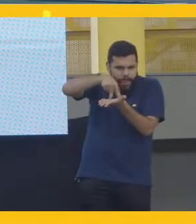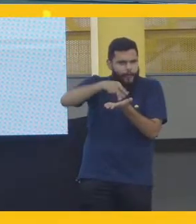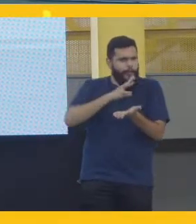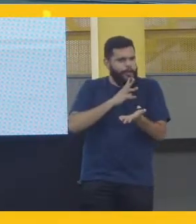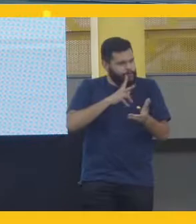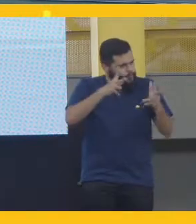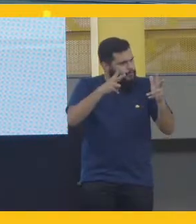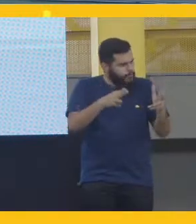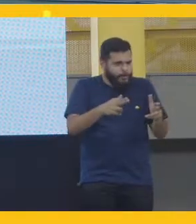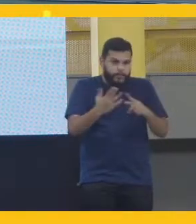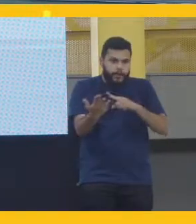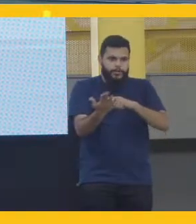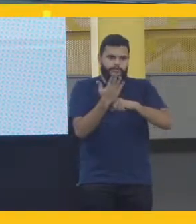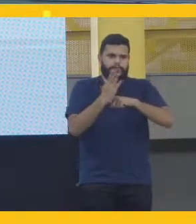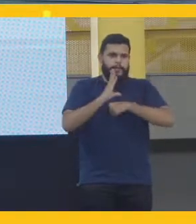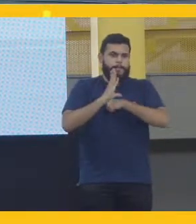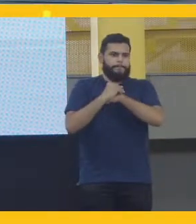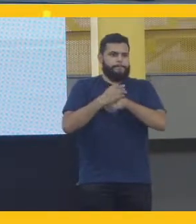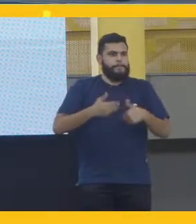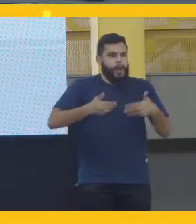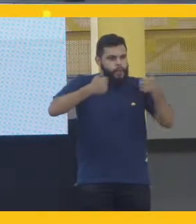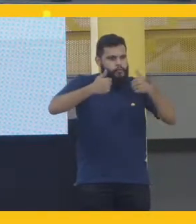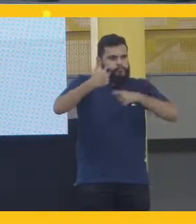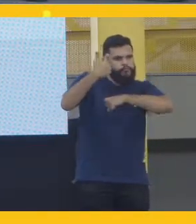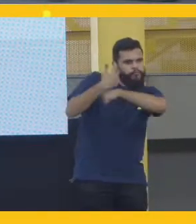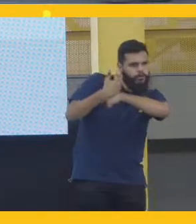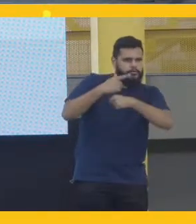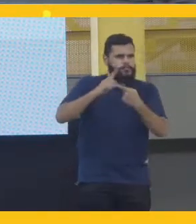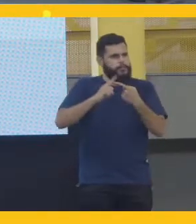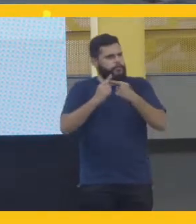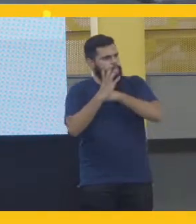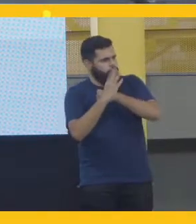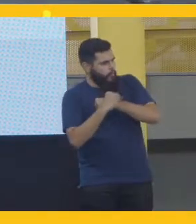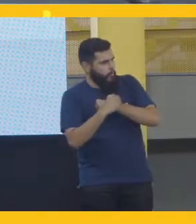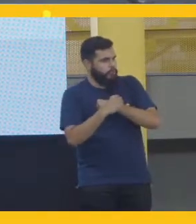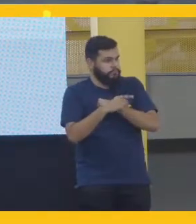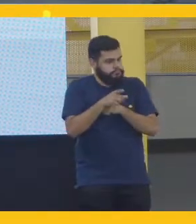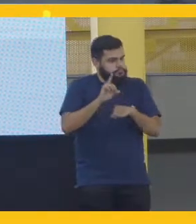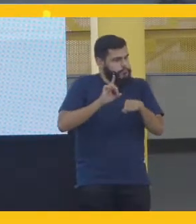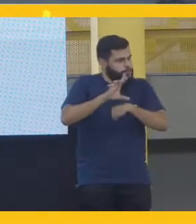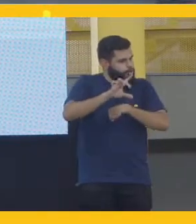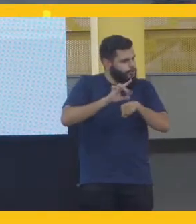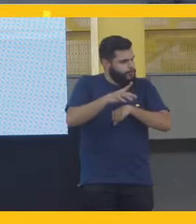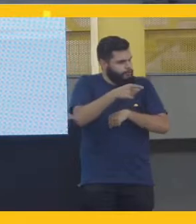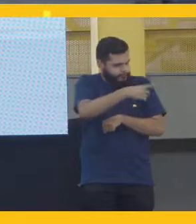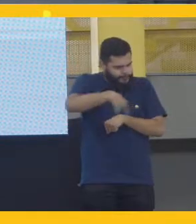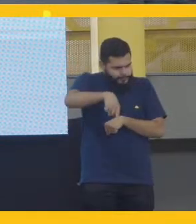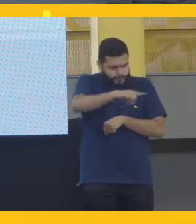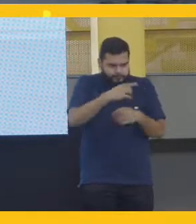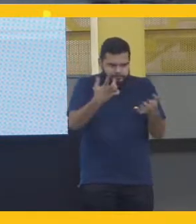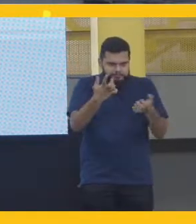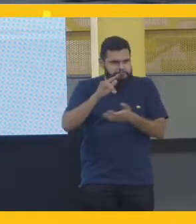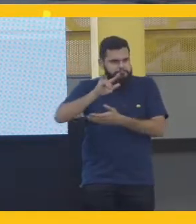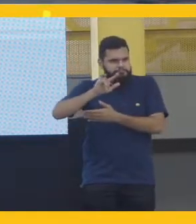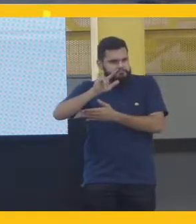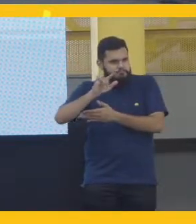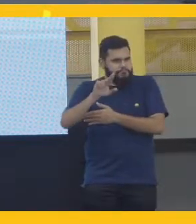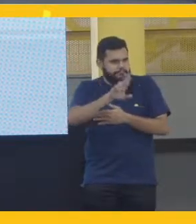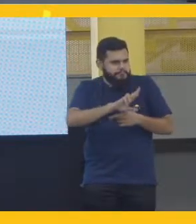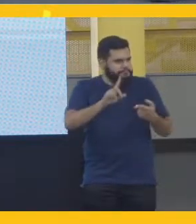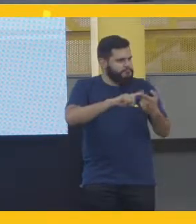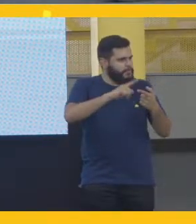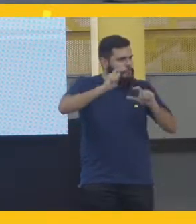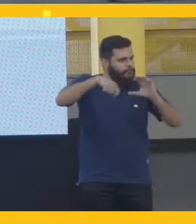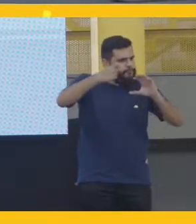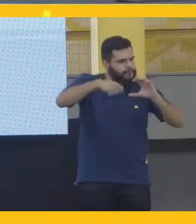aquele preenchimento na cena. Então, quer se tornar um youtuber, um digital influencer, um não sei o que das quantas? E